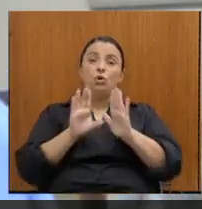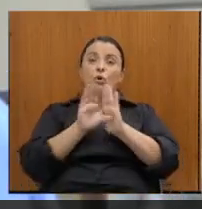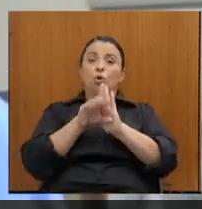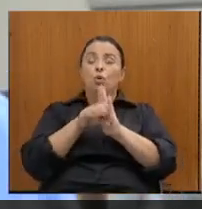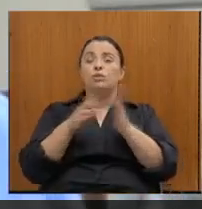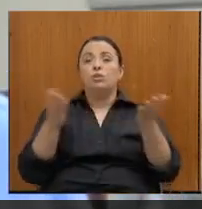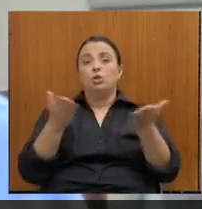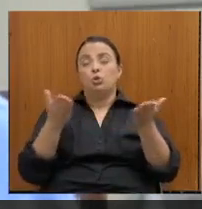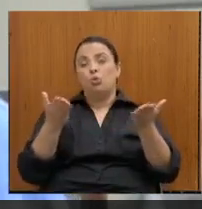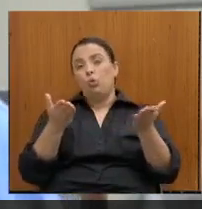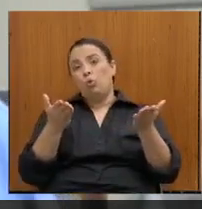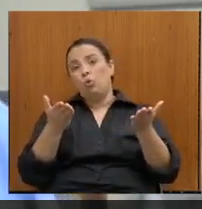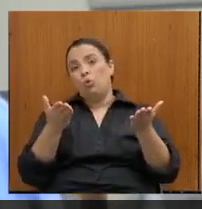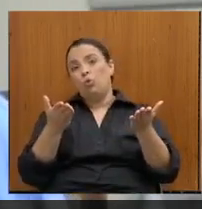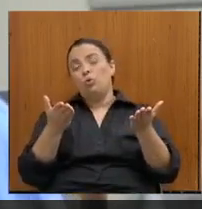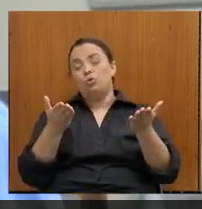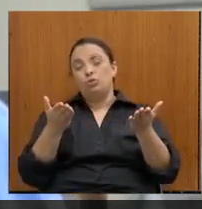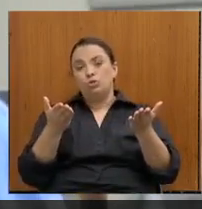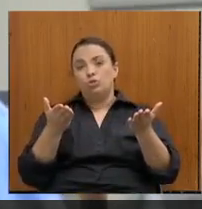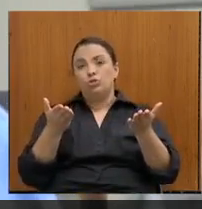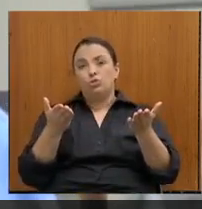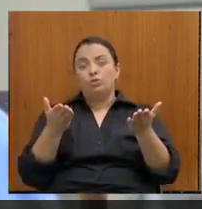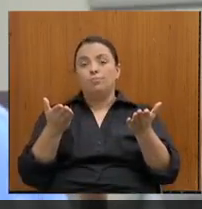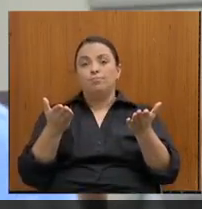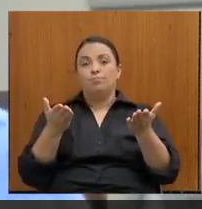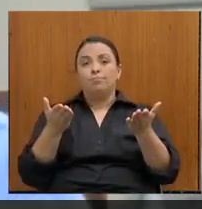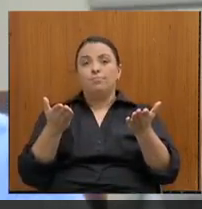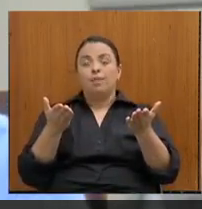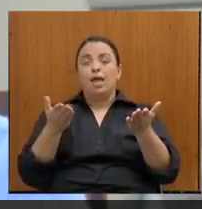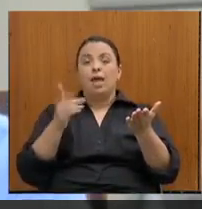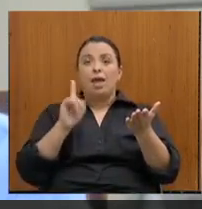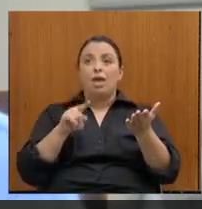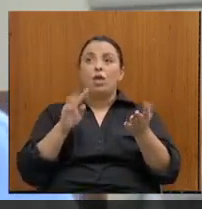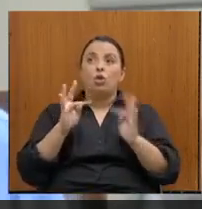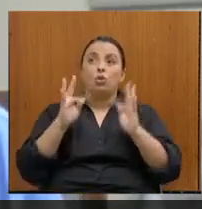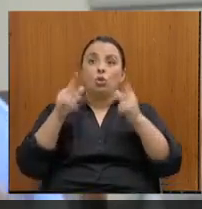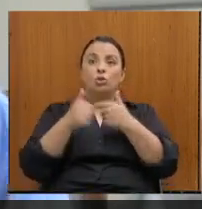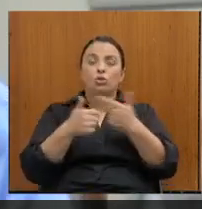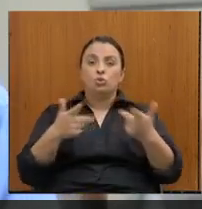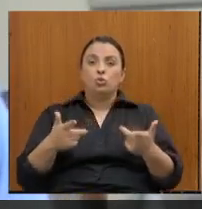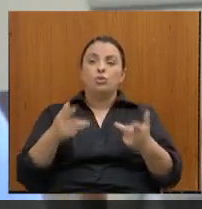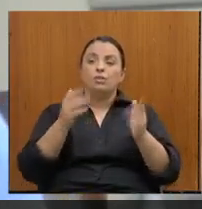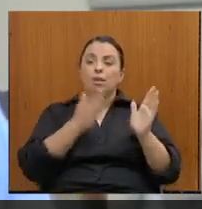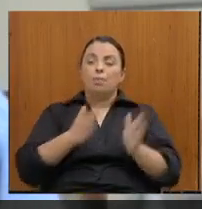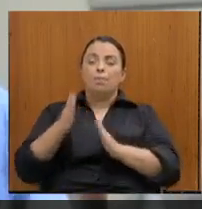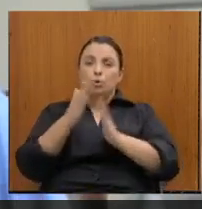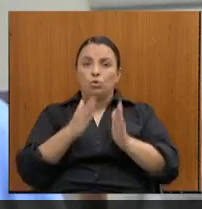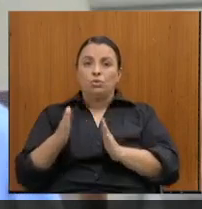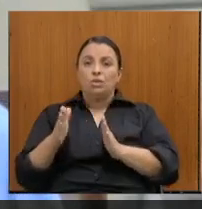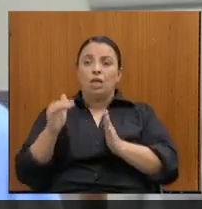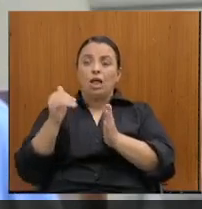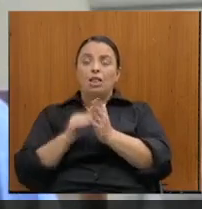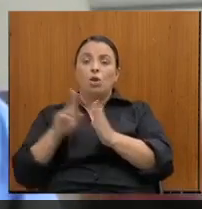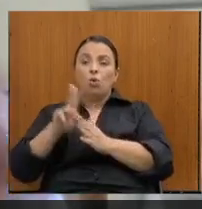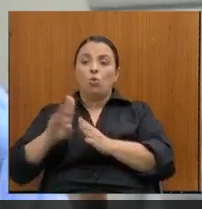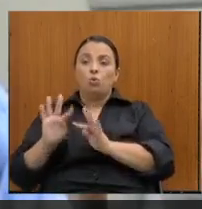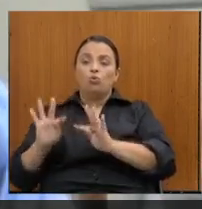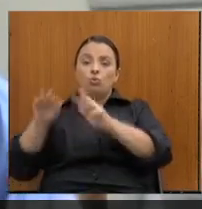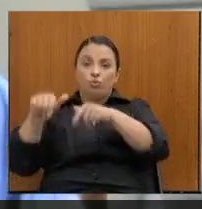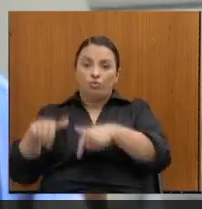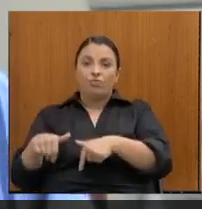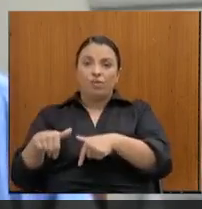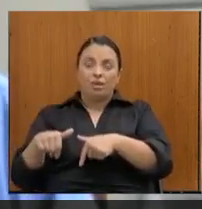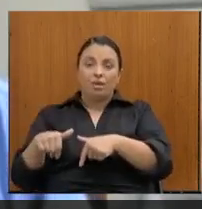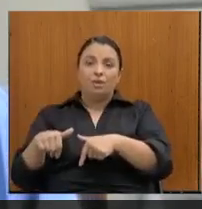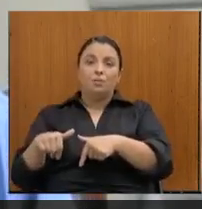que a gente tem o olho do berço ao túmulo seja tudo aquilo que é produzido alguma forma até o seu uso final em termos de emissões